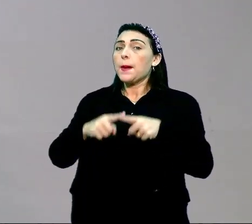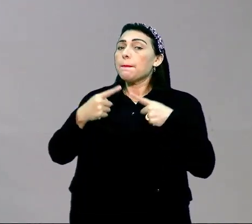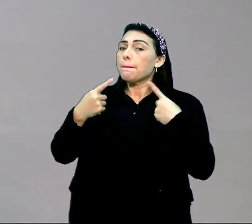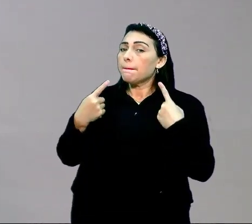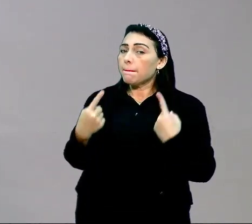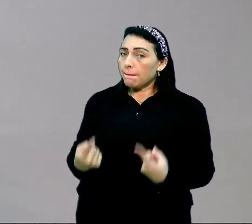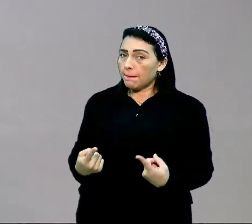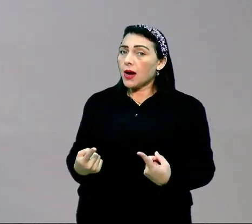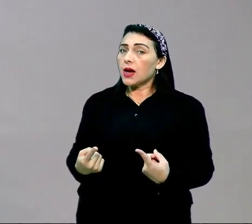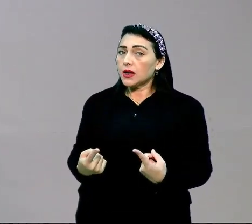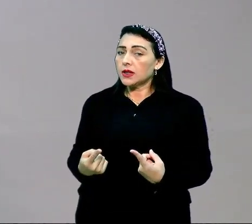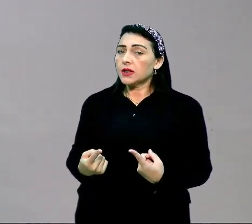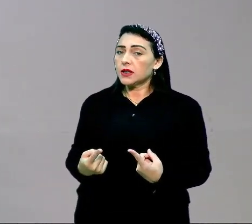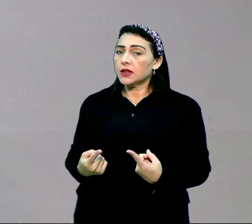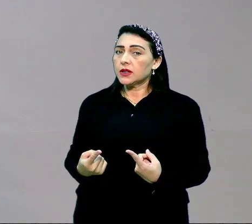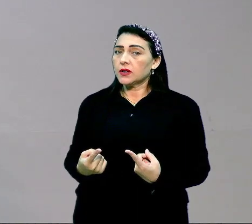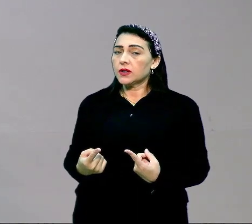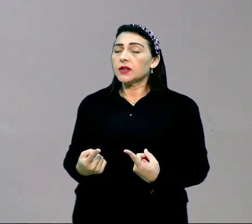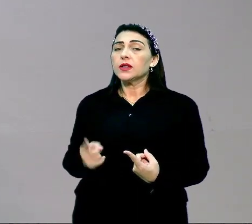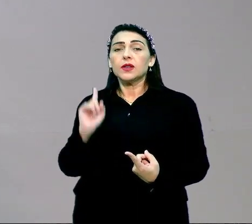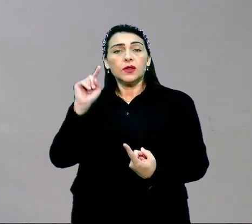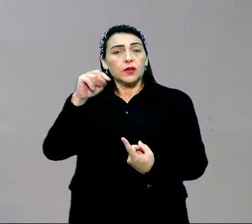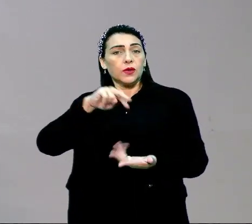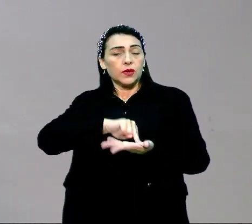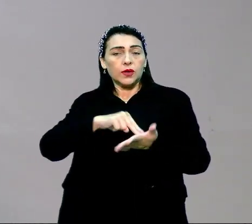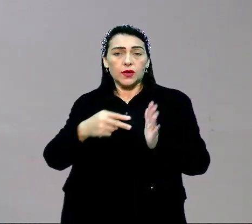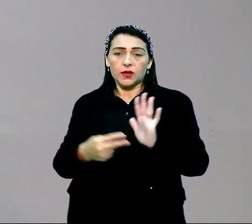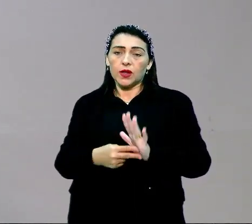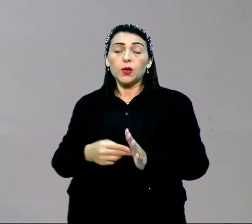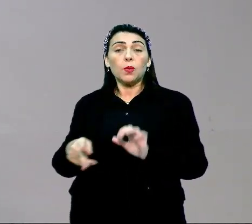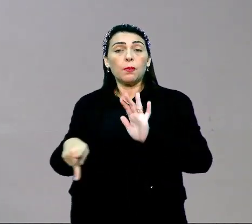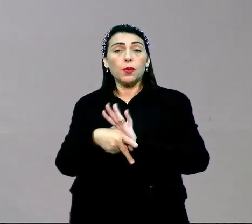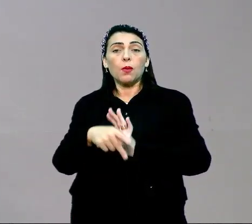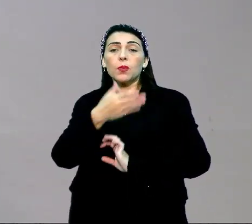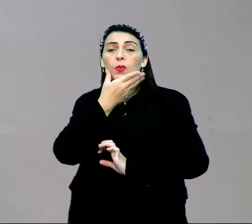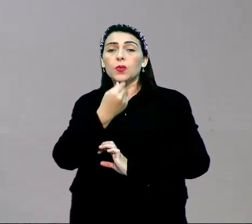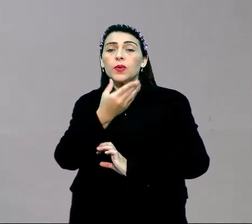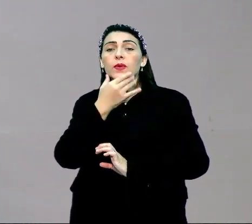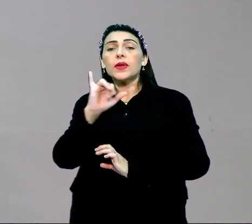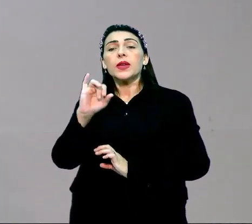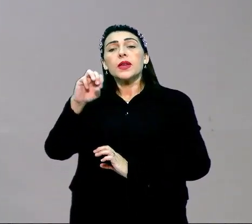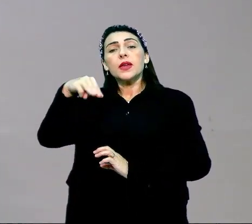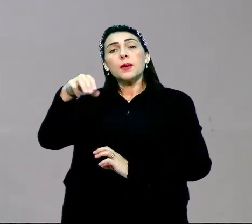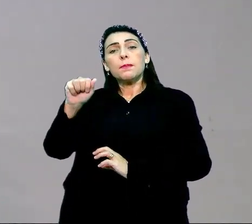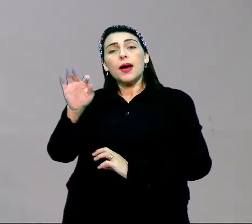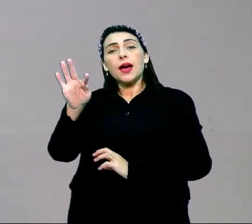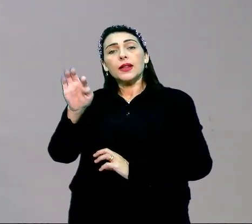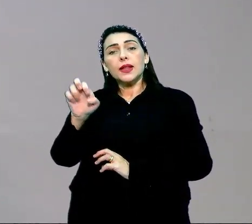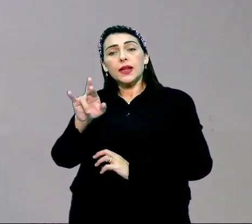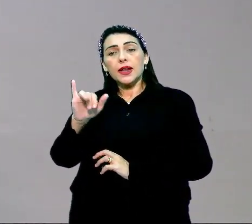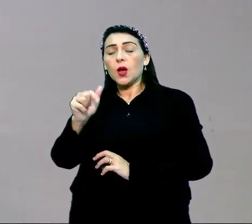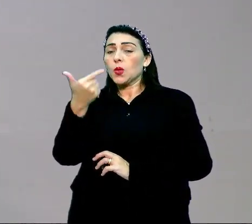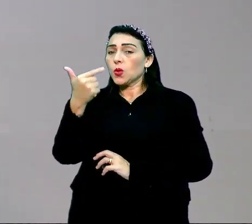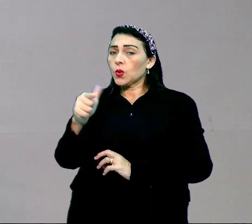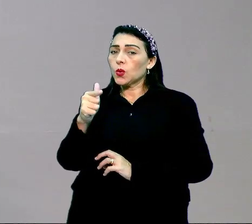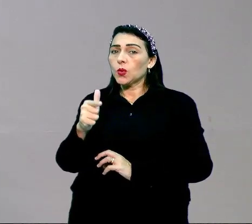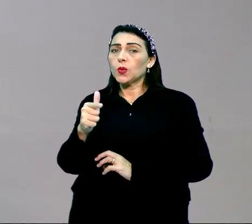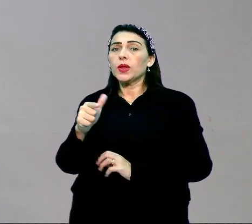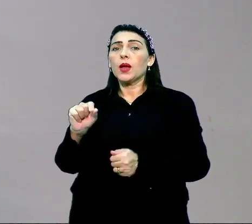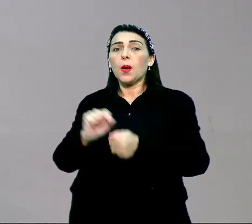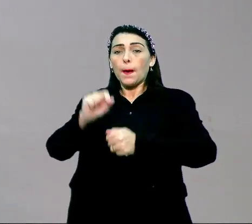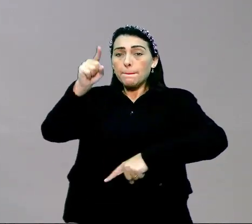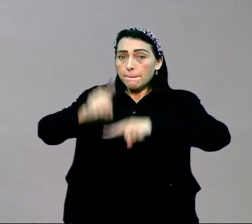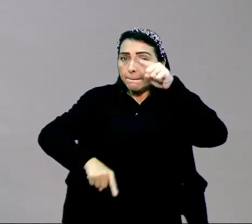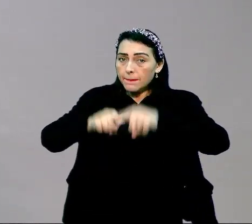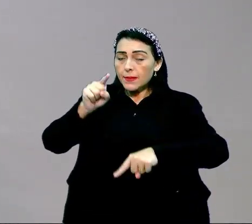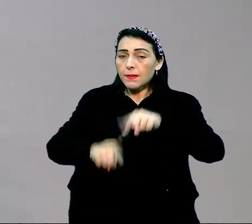mas não que a gente não explique a humanidade, mas no sentido a gente consegue compreender que é do homem, mas esse imaterial, porque não tem um aspecto físico,